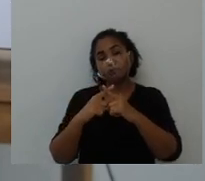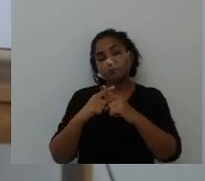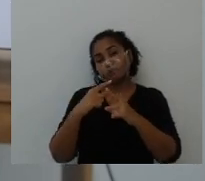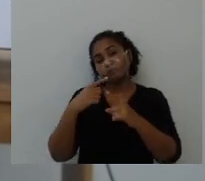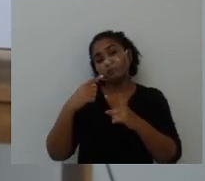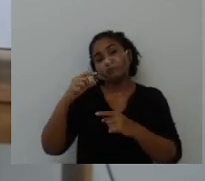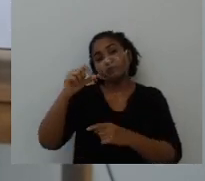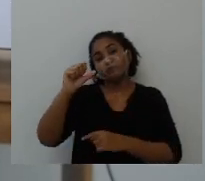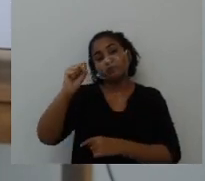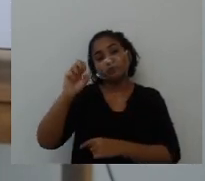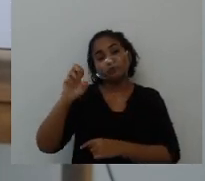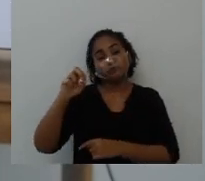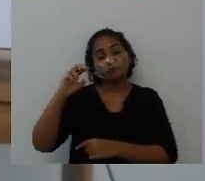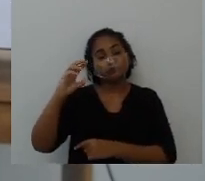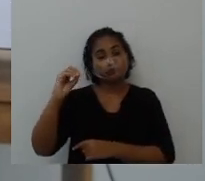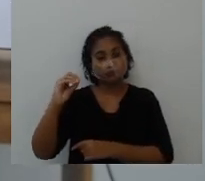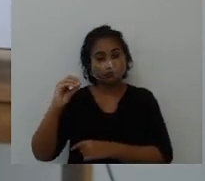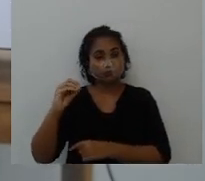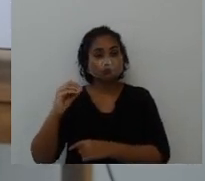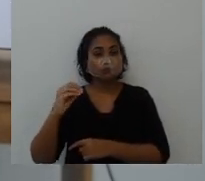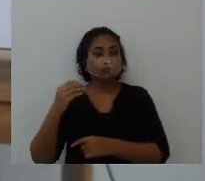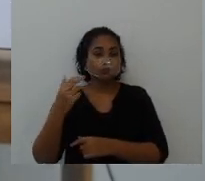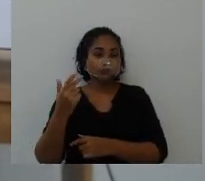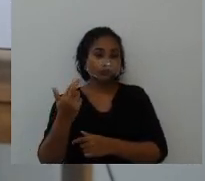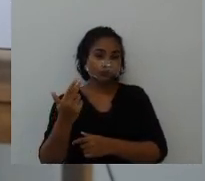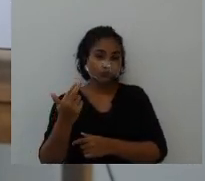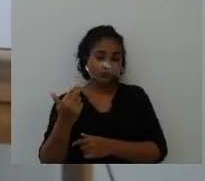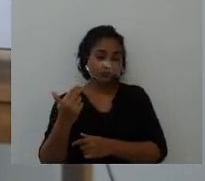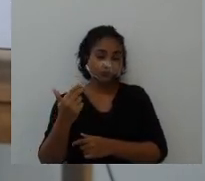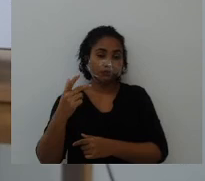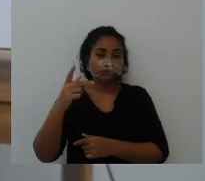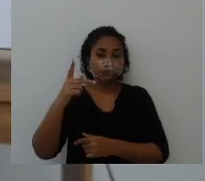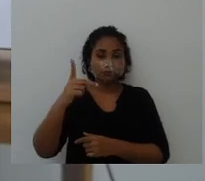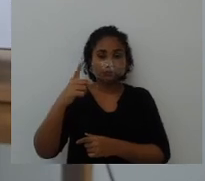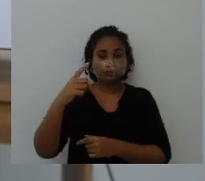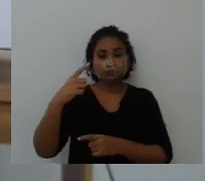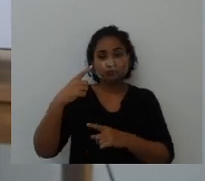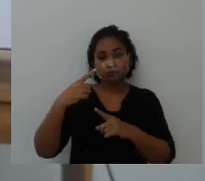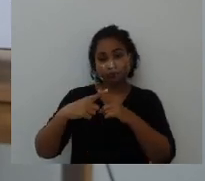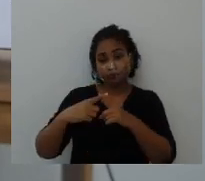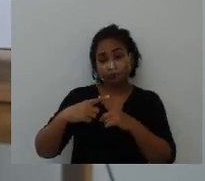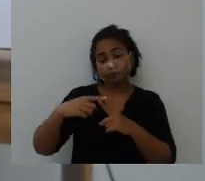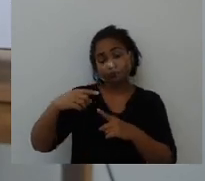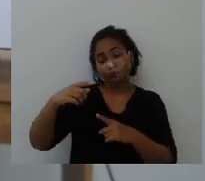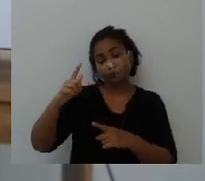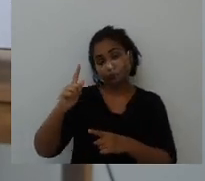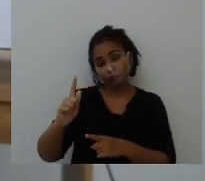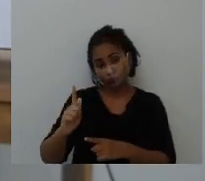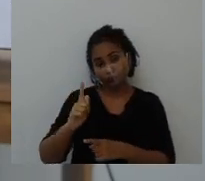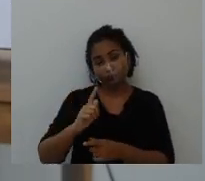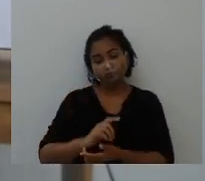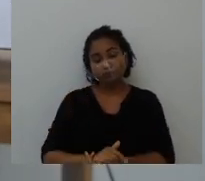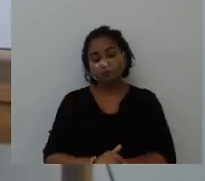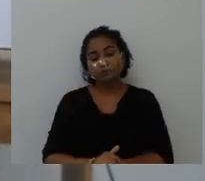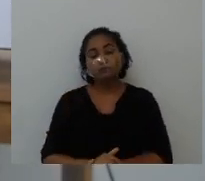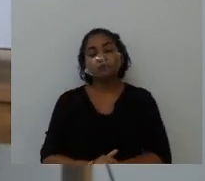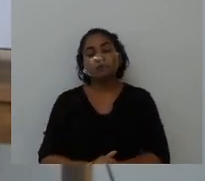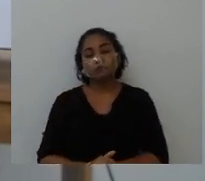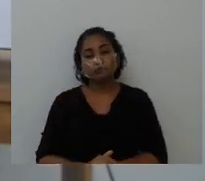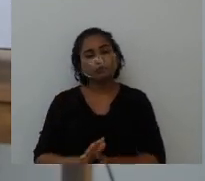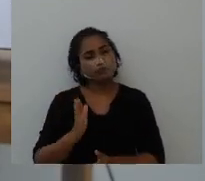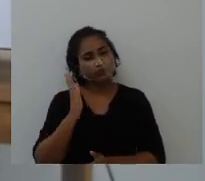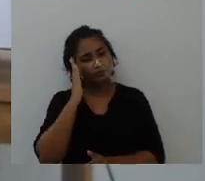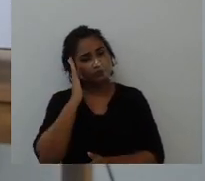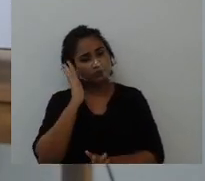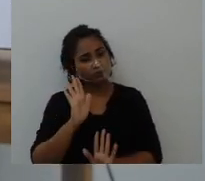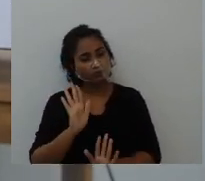seno. Igualamos a quem? A força peso, massa vezes gravidade. Bom, ele não disse o valor da tração, não foi? Foi. Você está aí, você